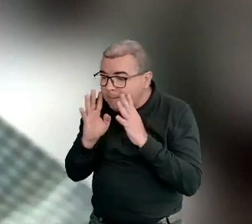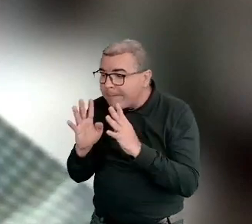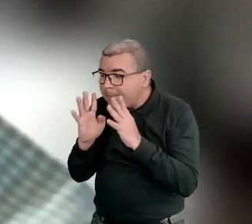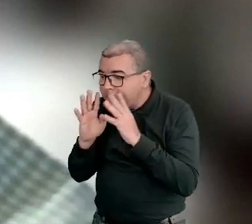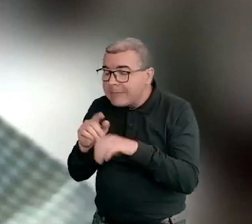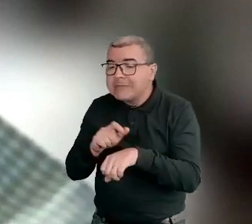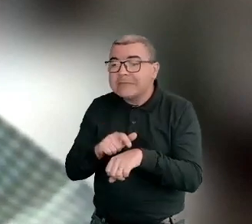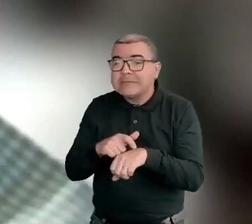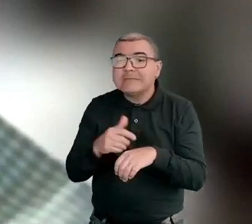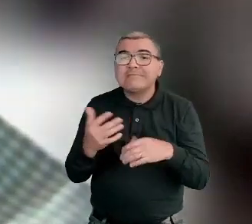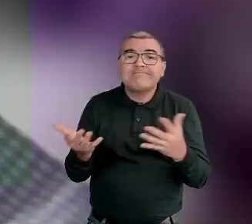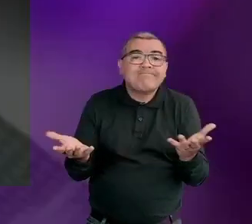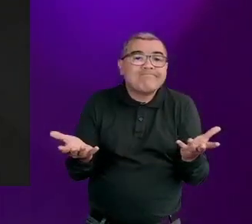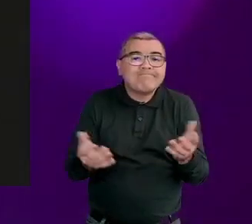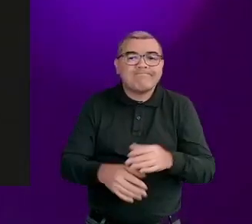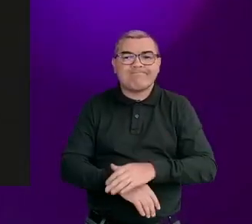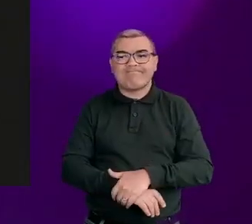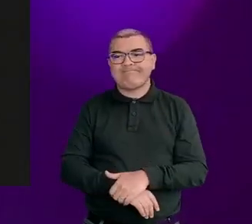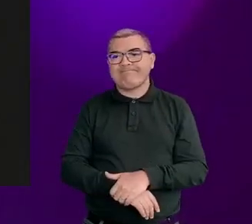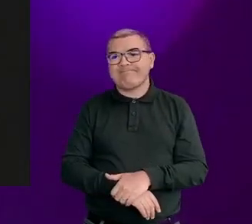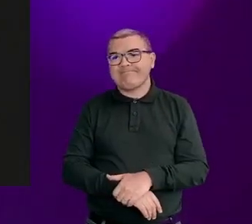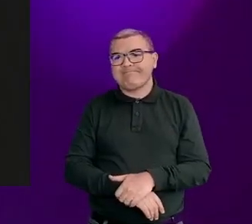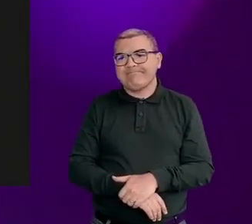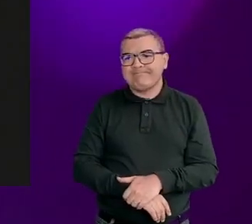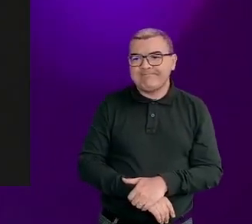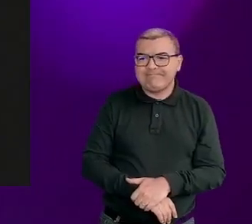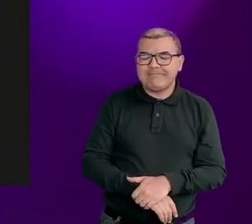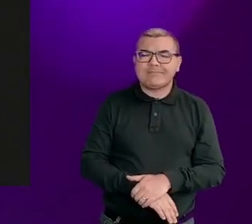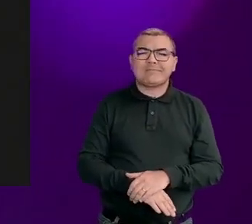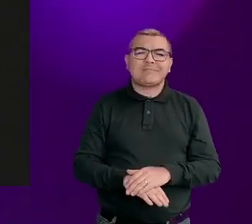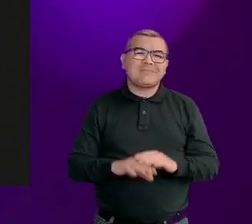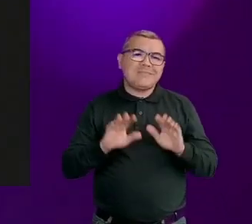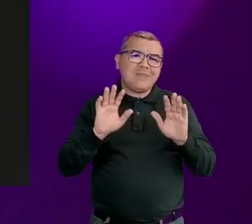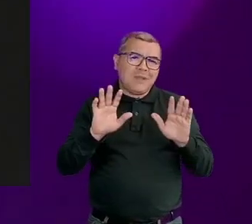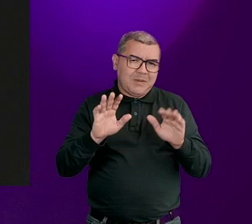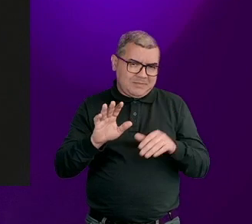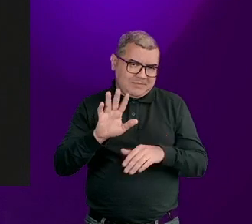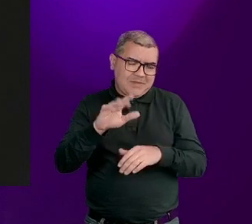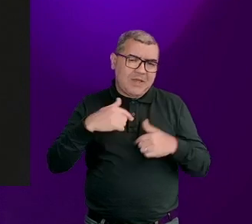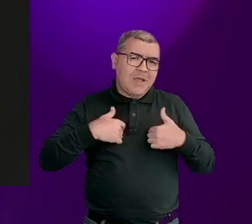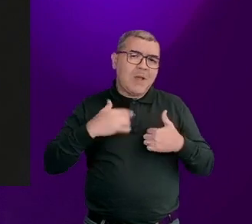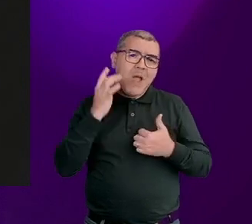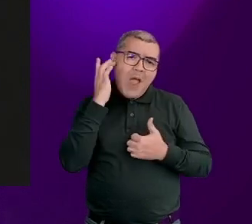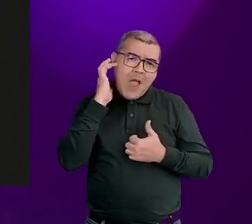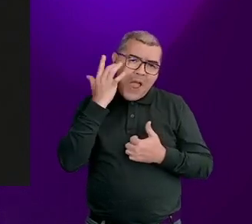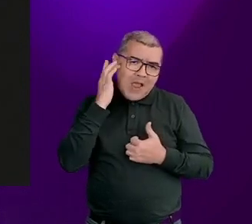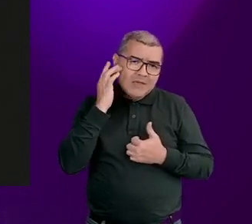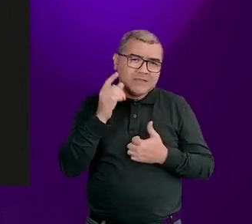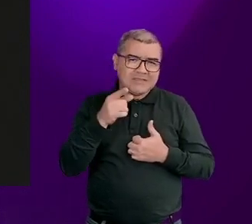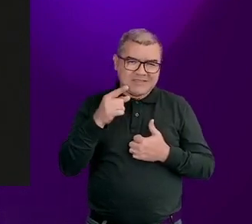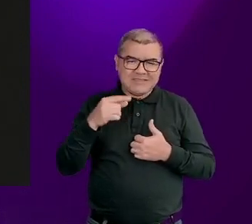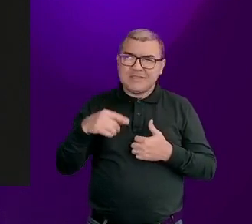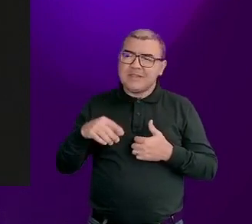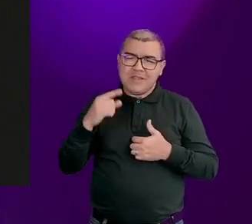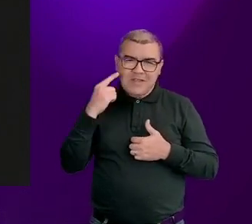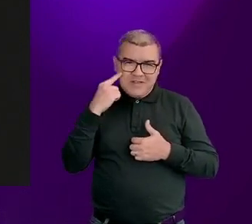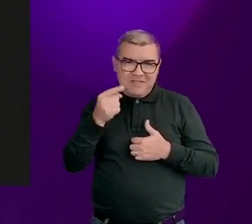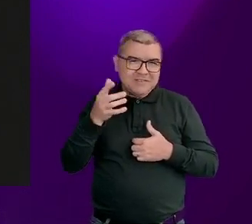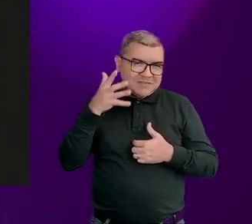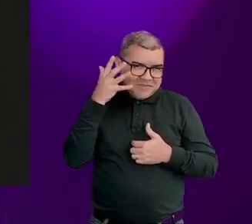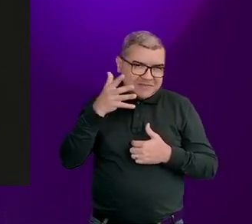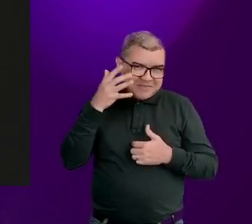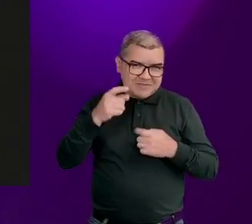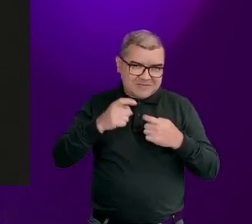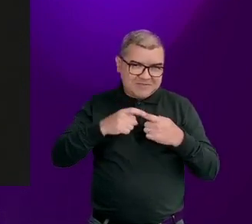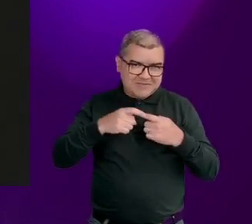20 minutos é muito pouco. Olha, PC, primeiro eu acho que assim, né? Há pouco eu vi a apresentação do Cláudio